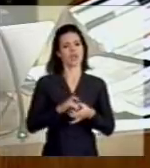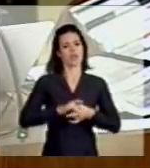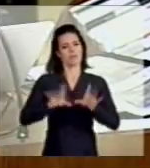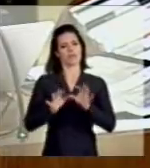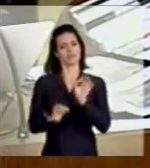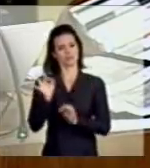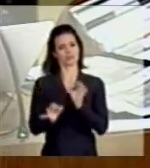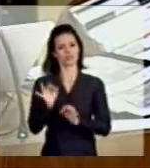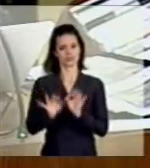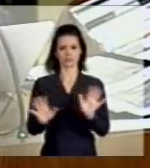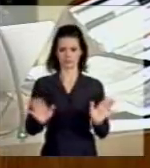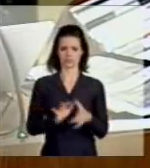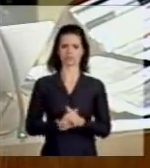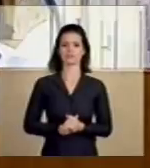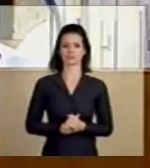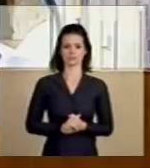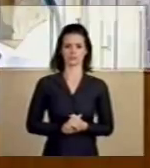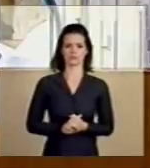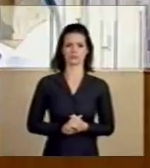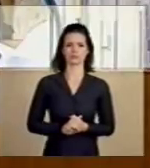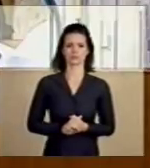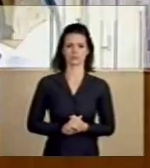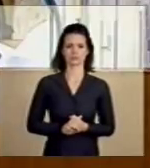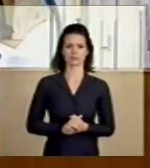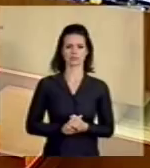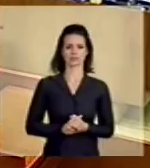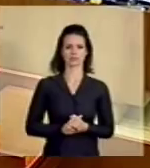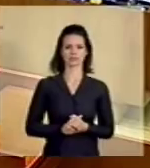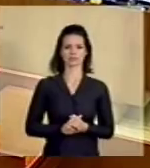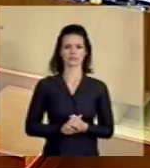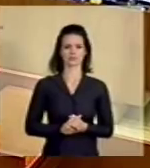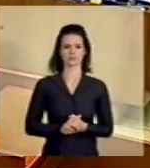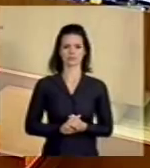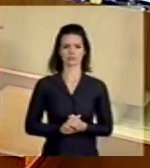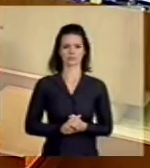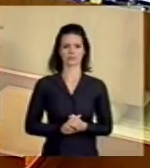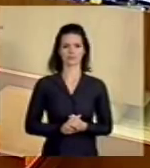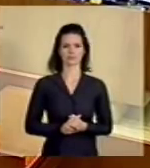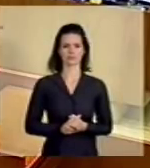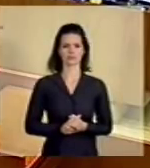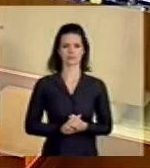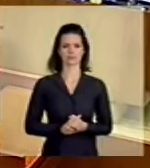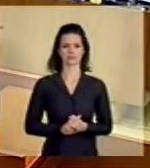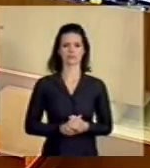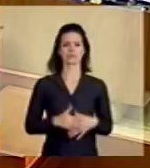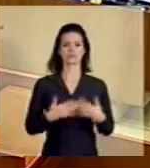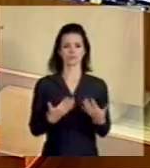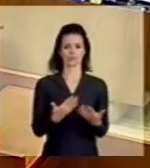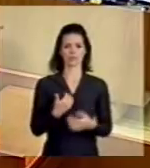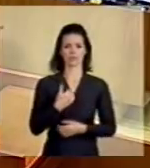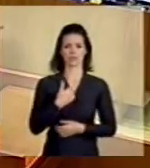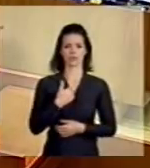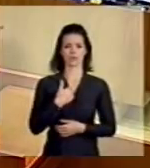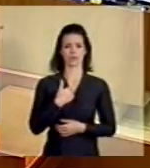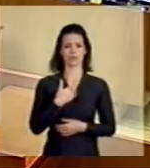para que se faça a mudança no registro. Estão de acordo. Exato, mas é totalmente procedente, porque não se